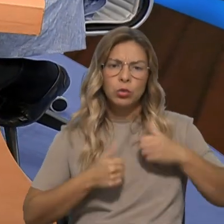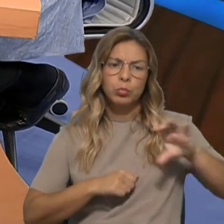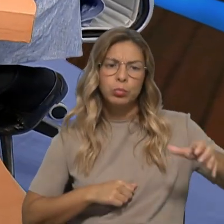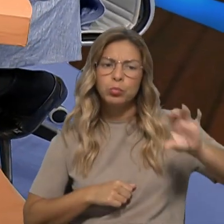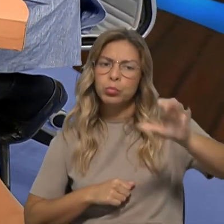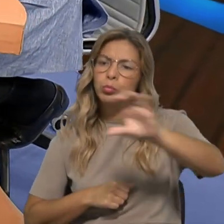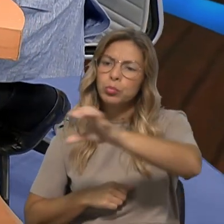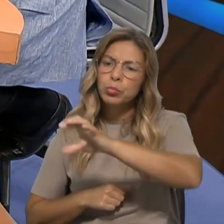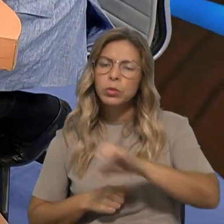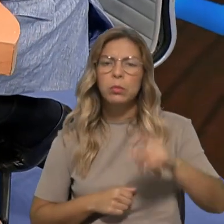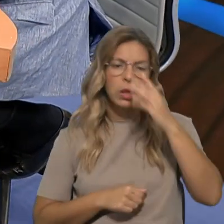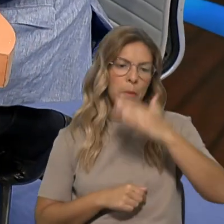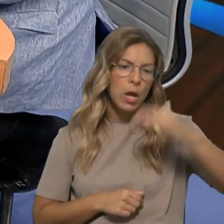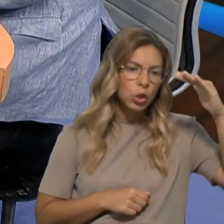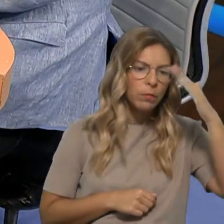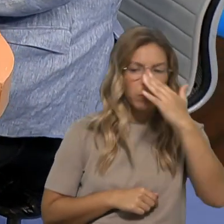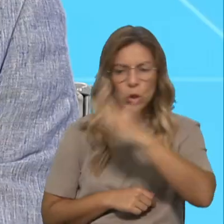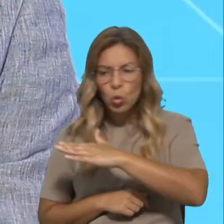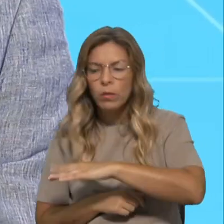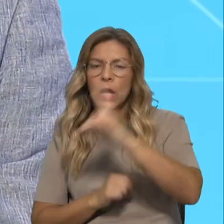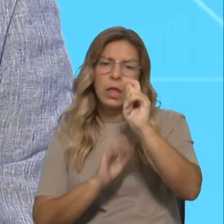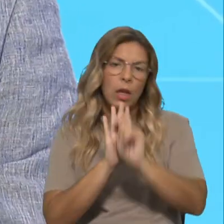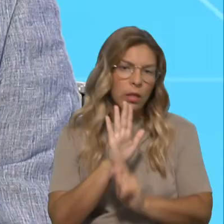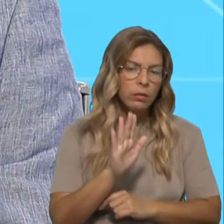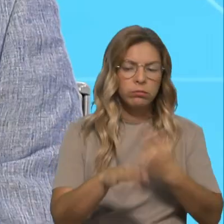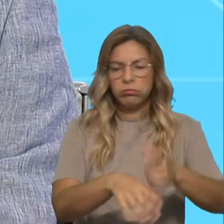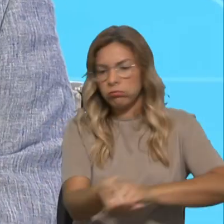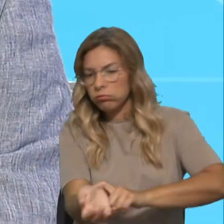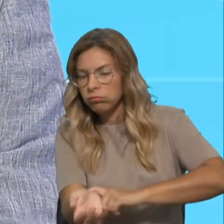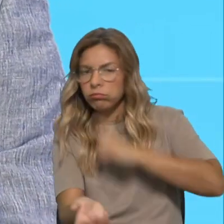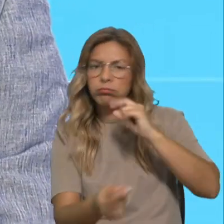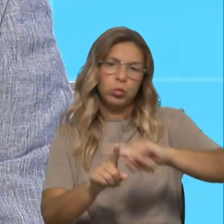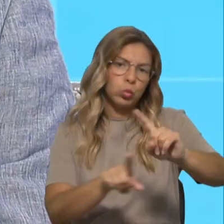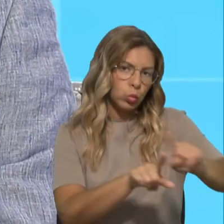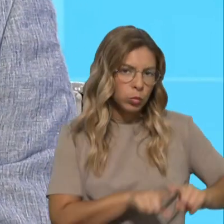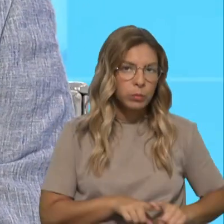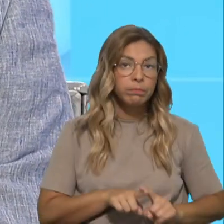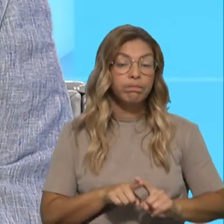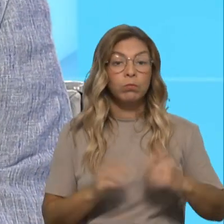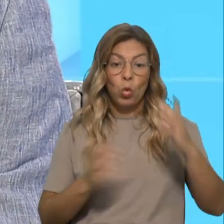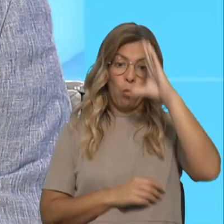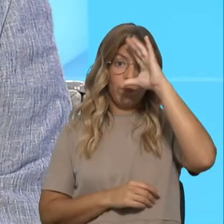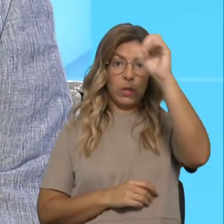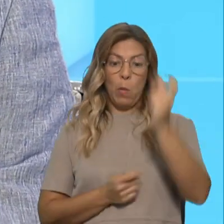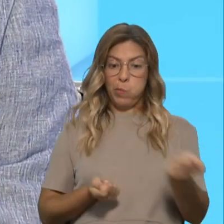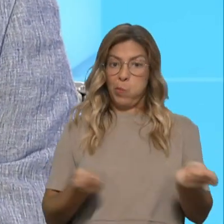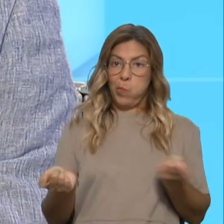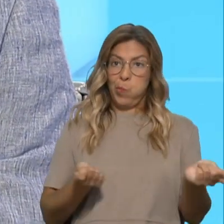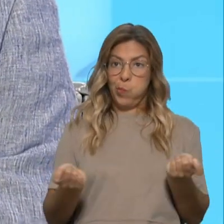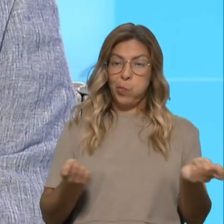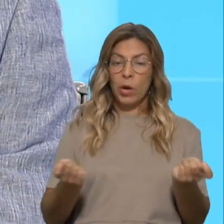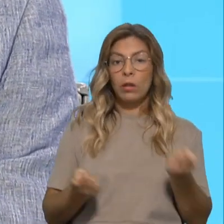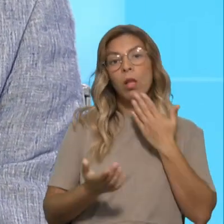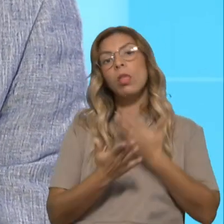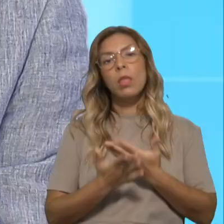questões intergeracionais, as questões interétnicas. Portanto, governar é fazer em paz e para o